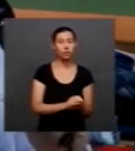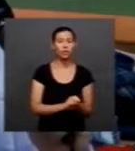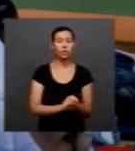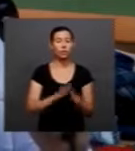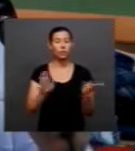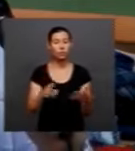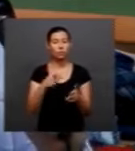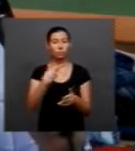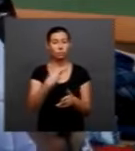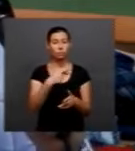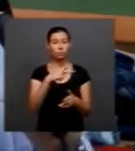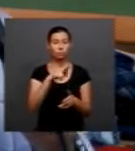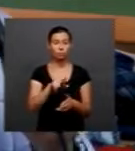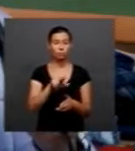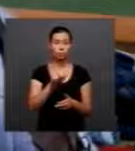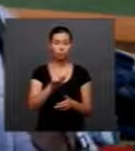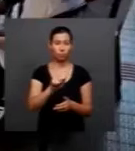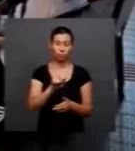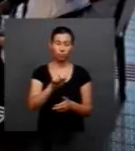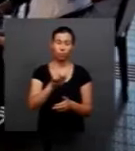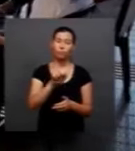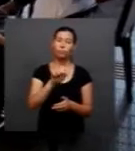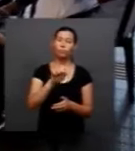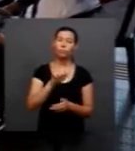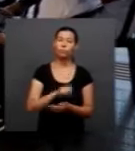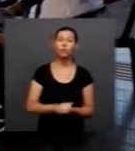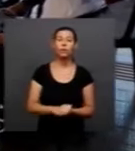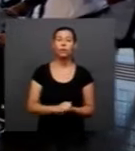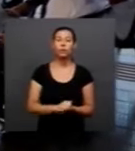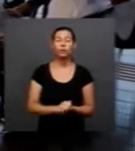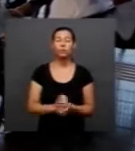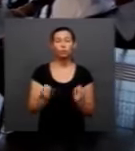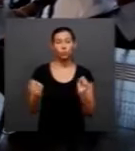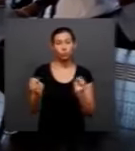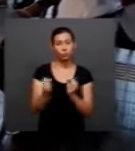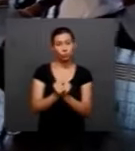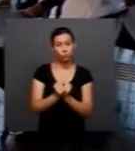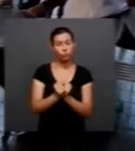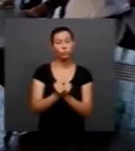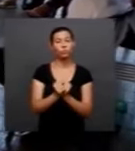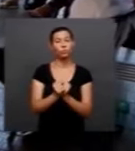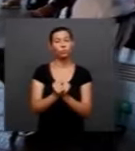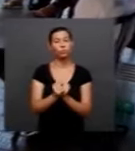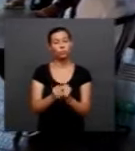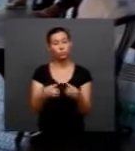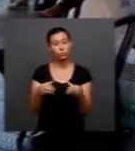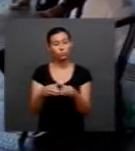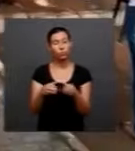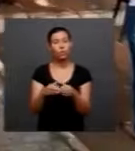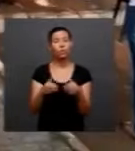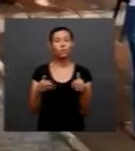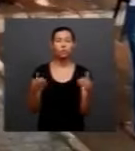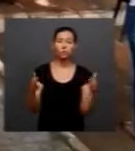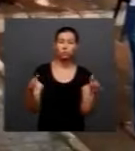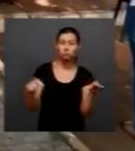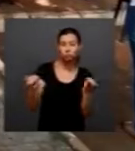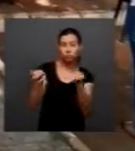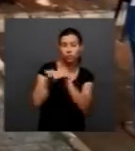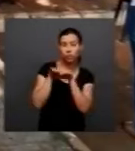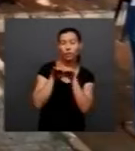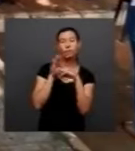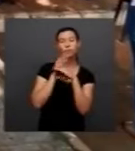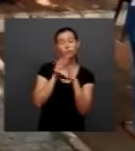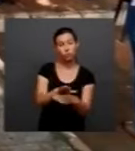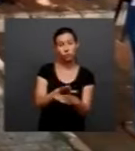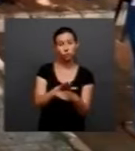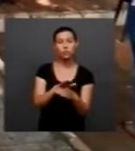PROAI, Proreitoria de Assistência Estudantil da UFO, por meio da Divisão de Promoção de Igualdades e Apoio Educacional. A Proreitura explica que